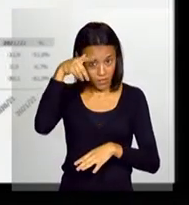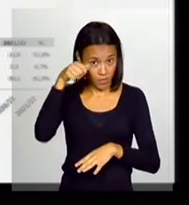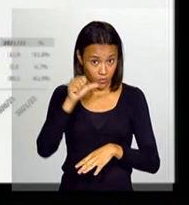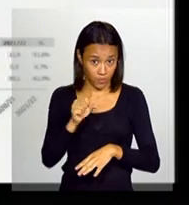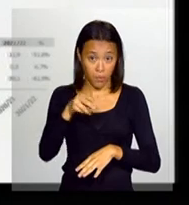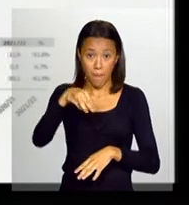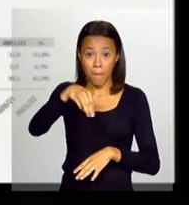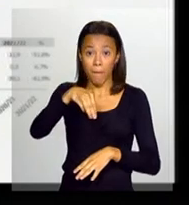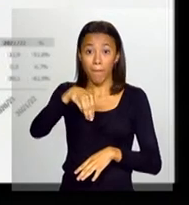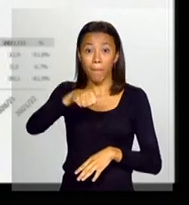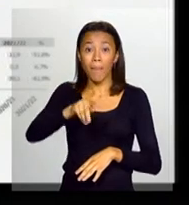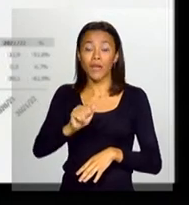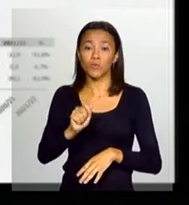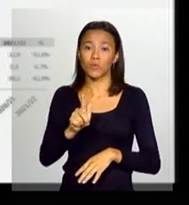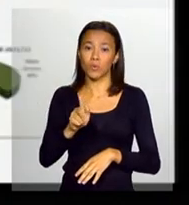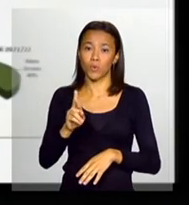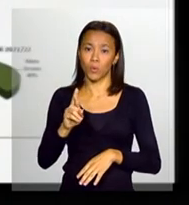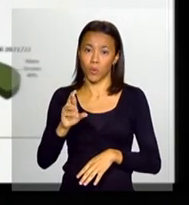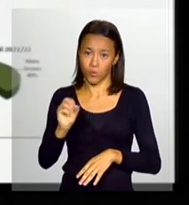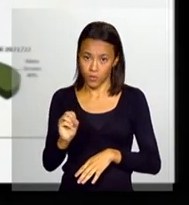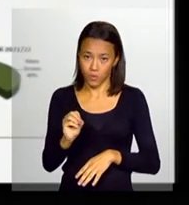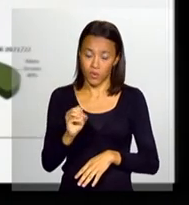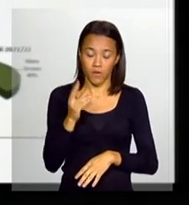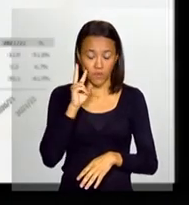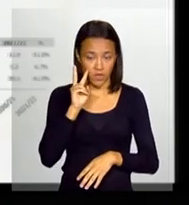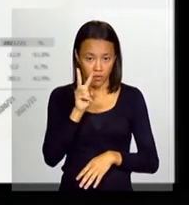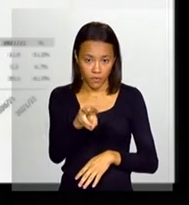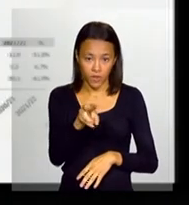previsão, segundo essa previsão, nós temos...